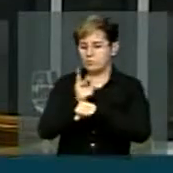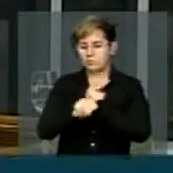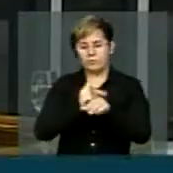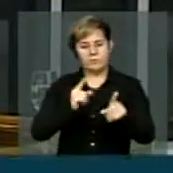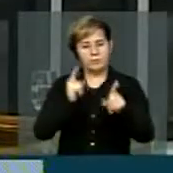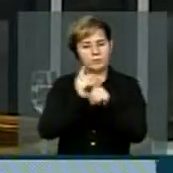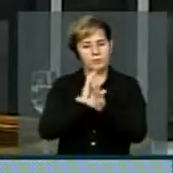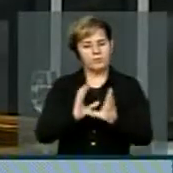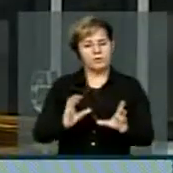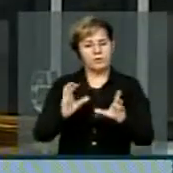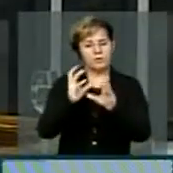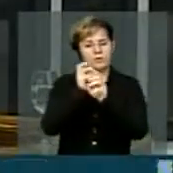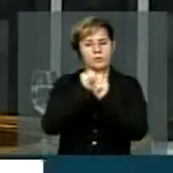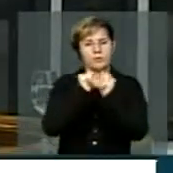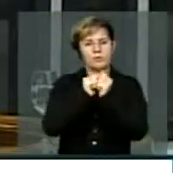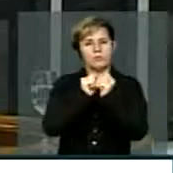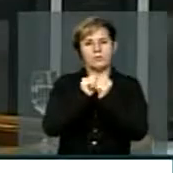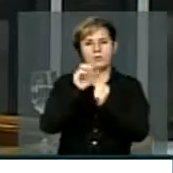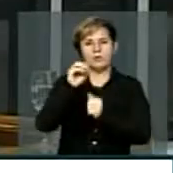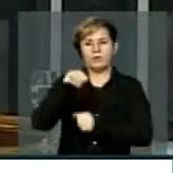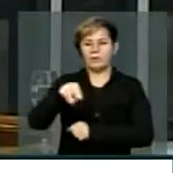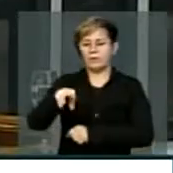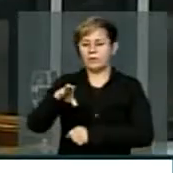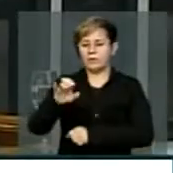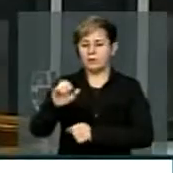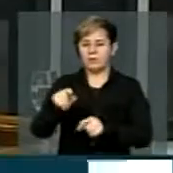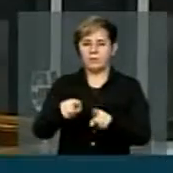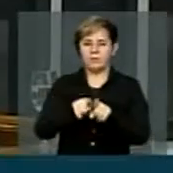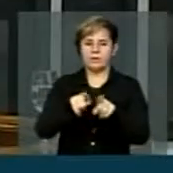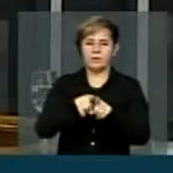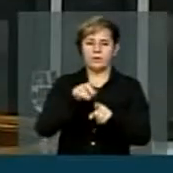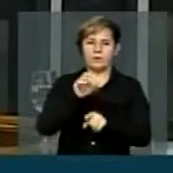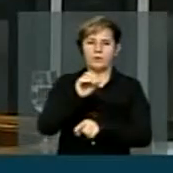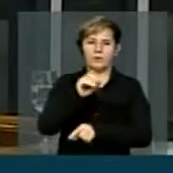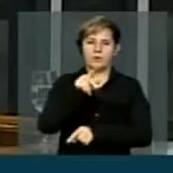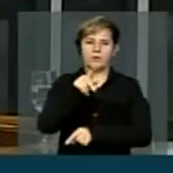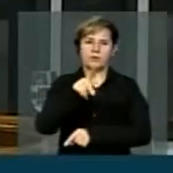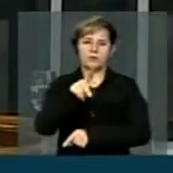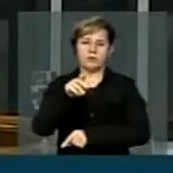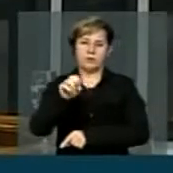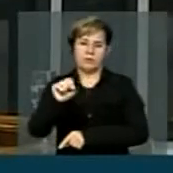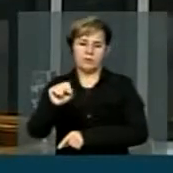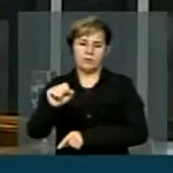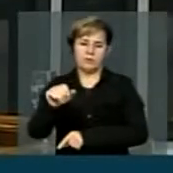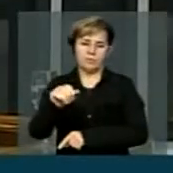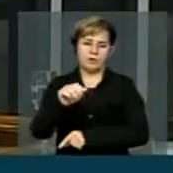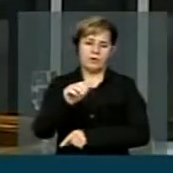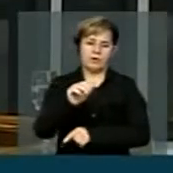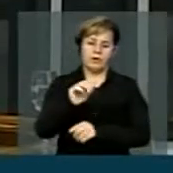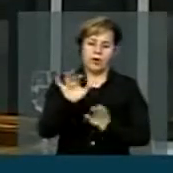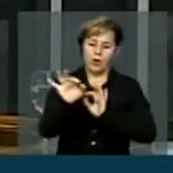com a Organização Mundial de Saúde, com a Organização Pan-Americana de Saúde, que faz um grande trabalho aqui na América